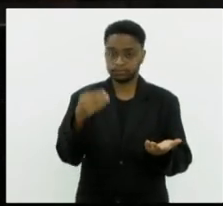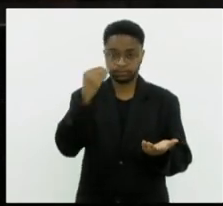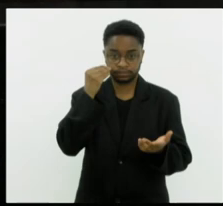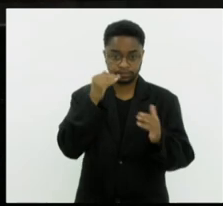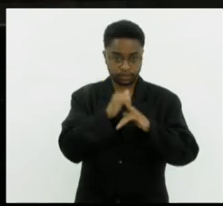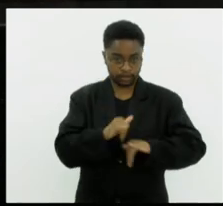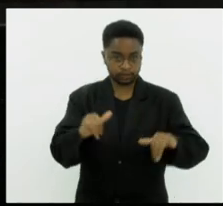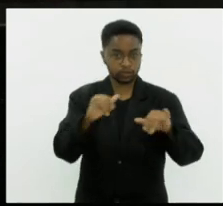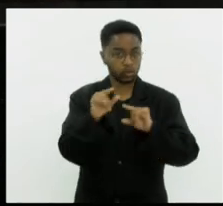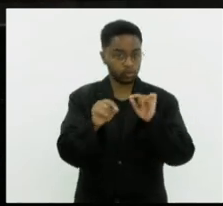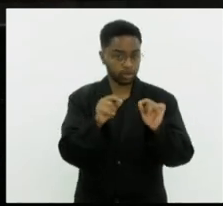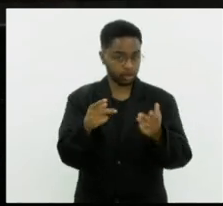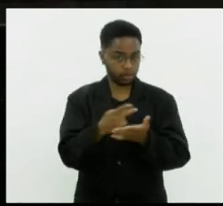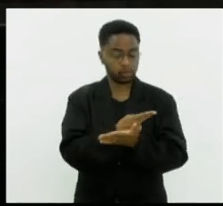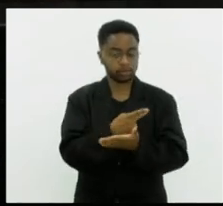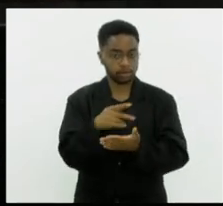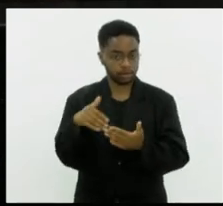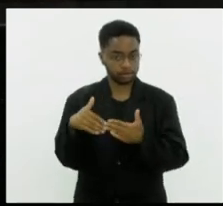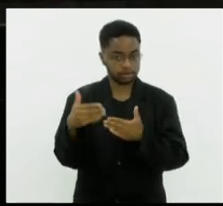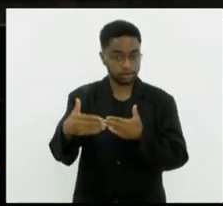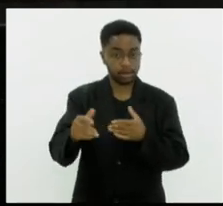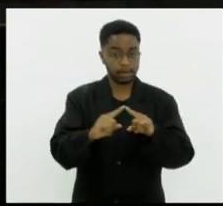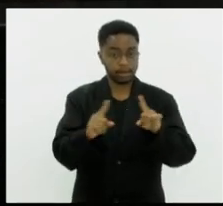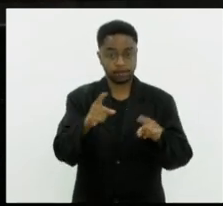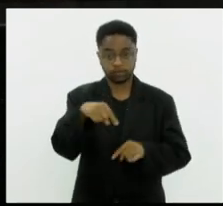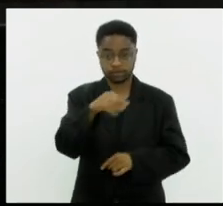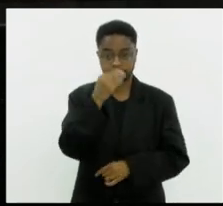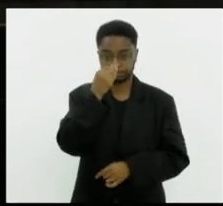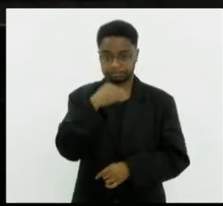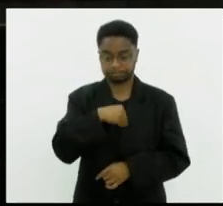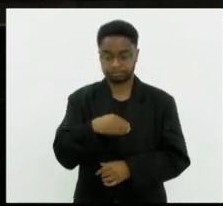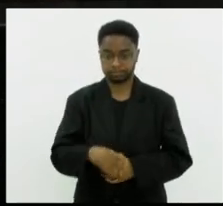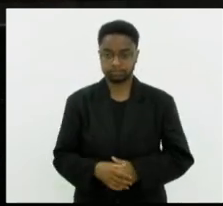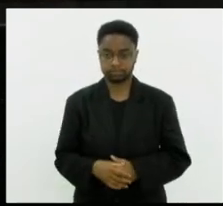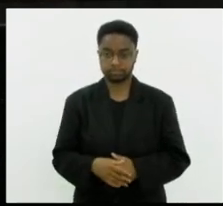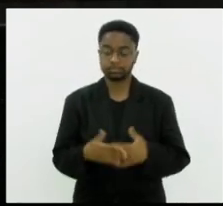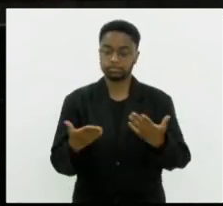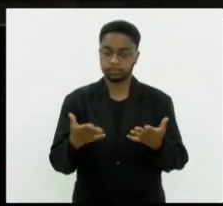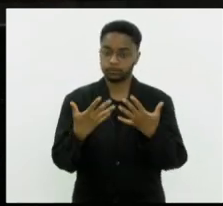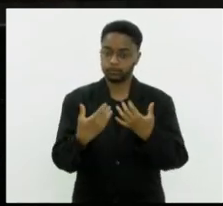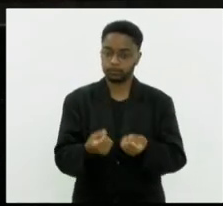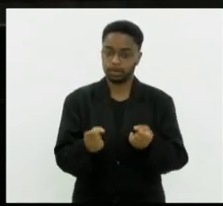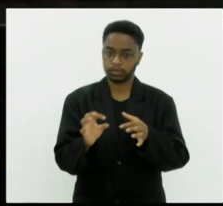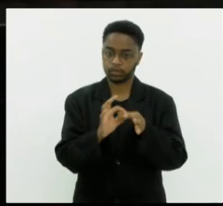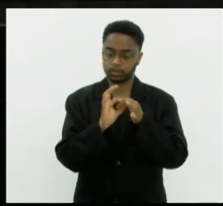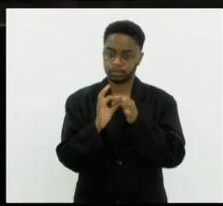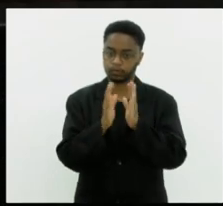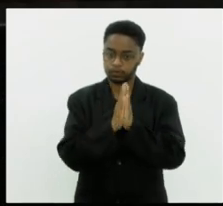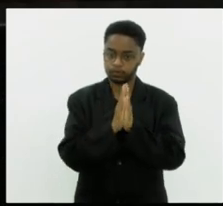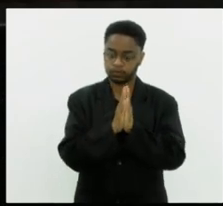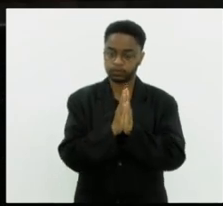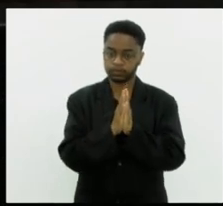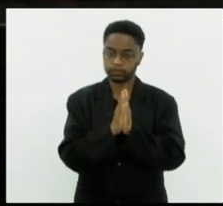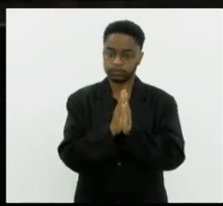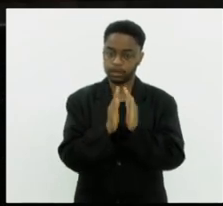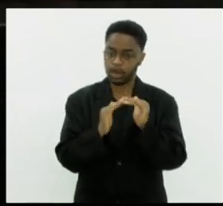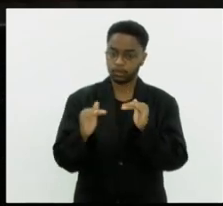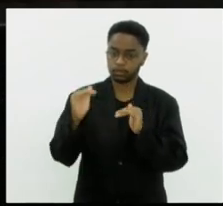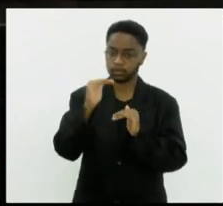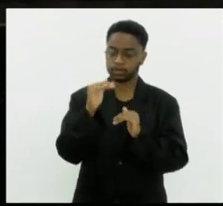da tragédia que pode acontecer, e ninguém está me escutando. Então, vamos nos unir, por favor,